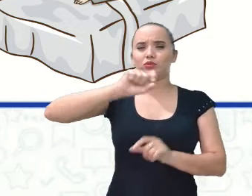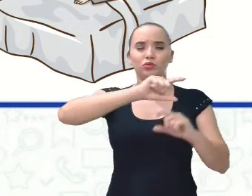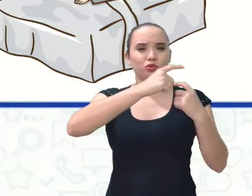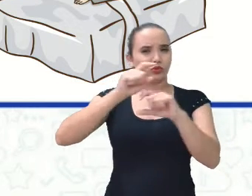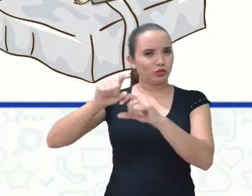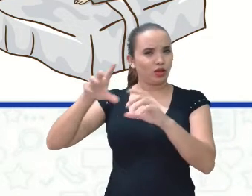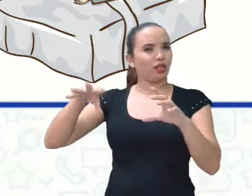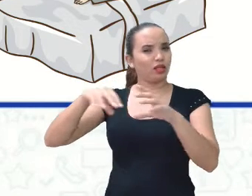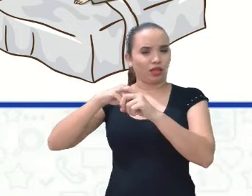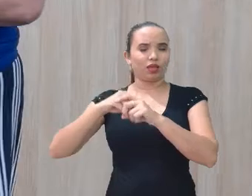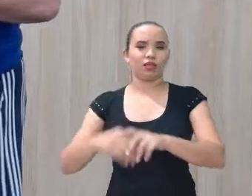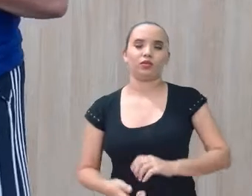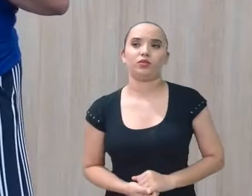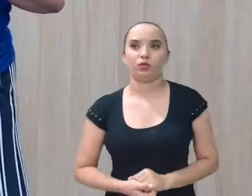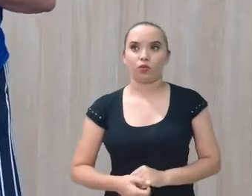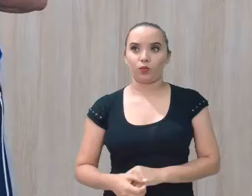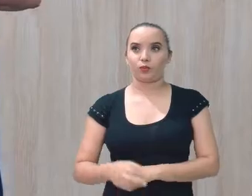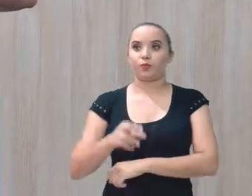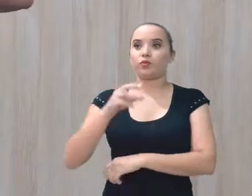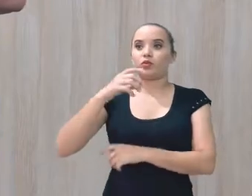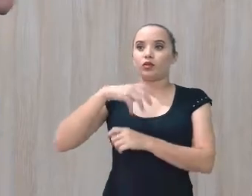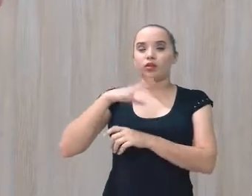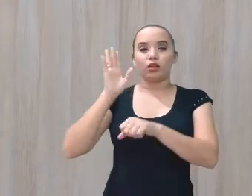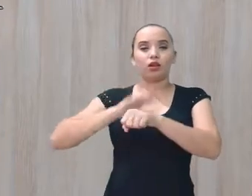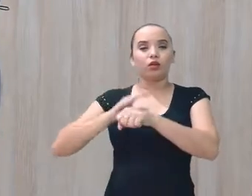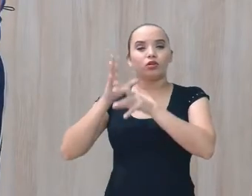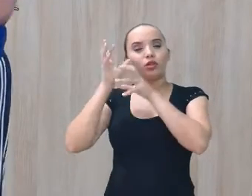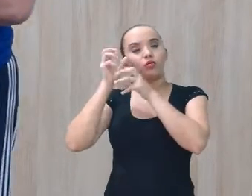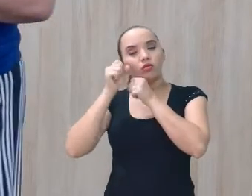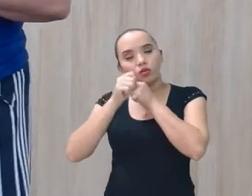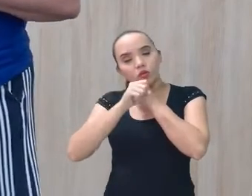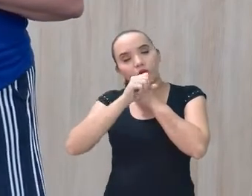representar o beijo, o ronco, né?